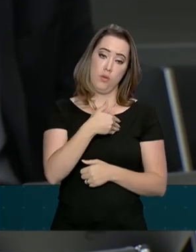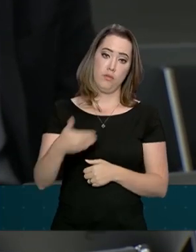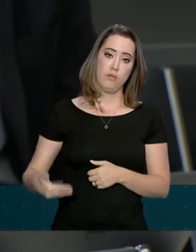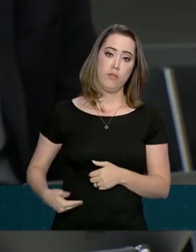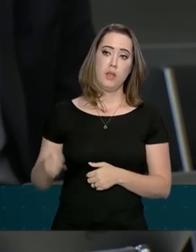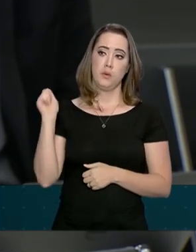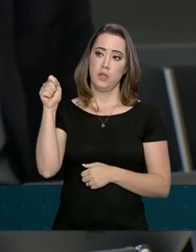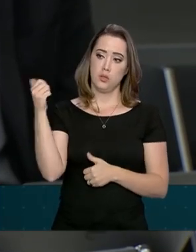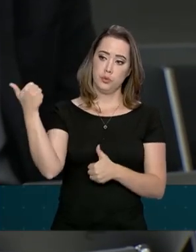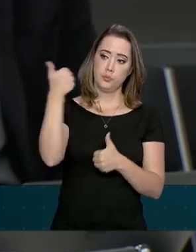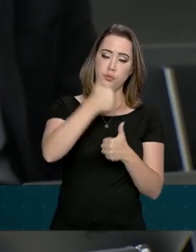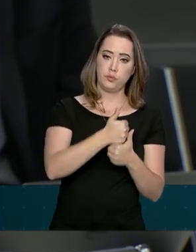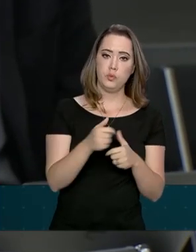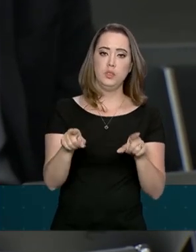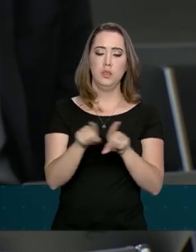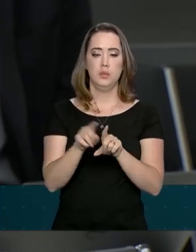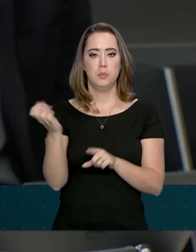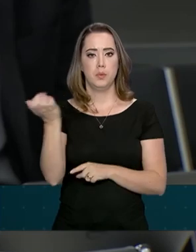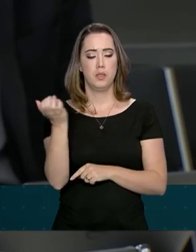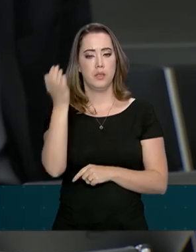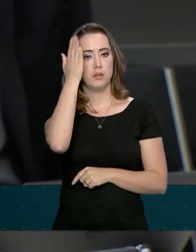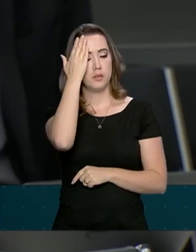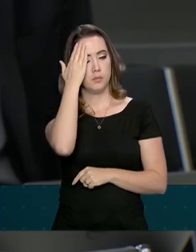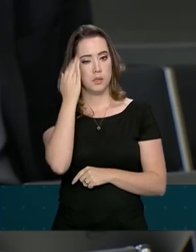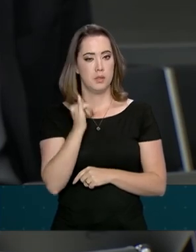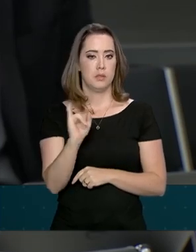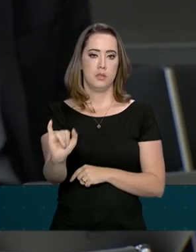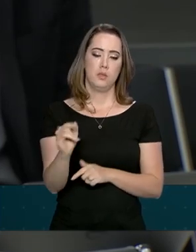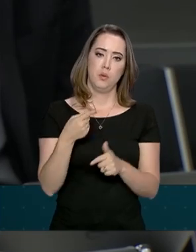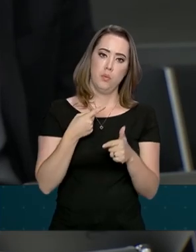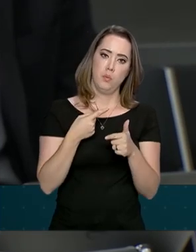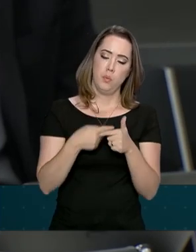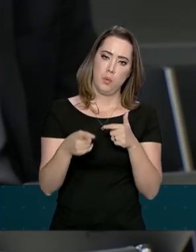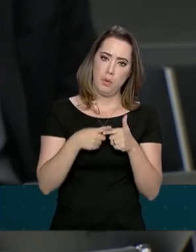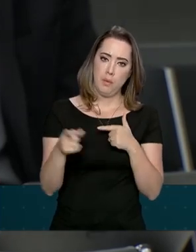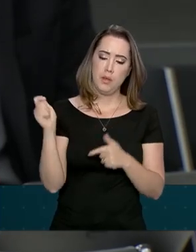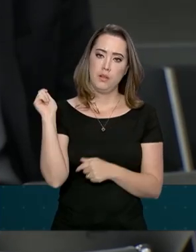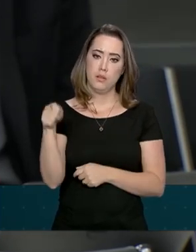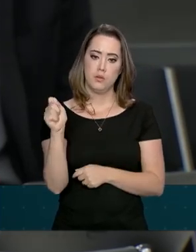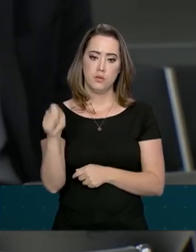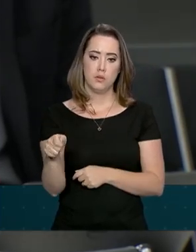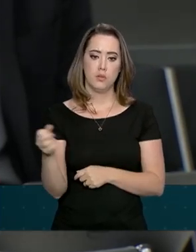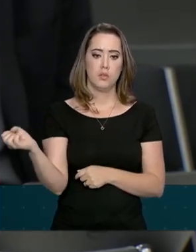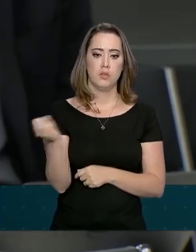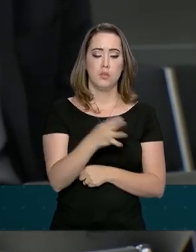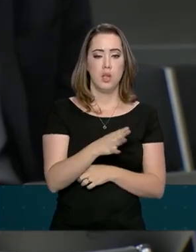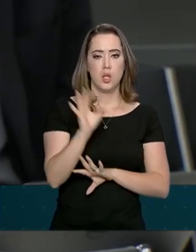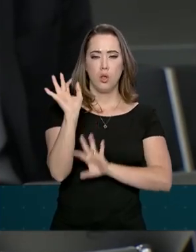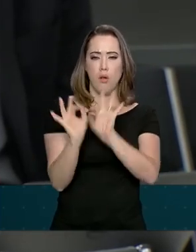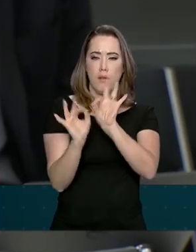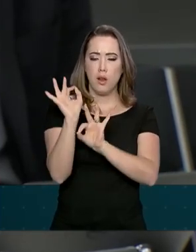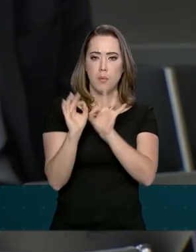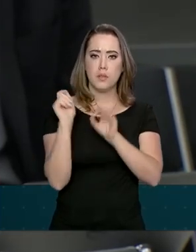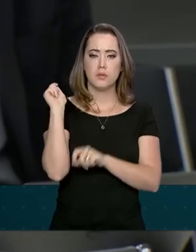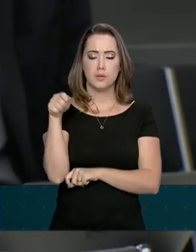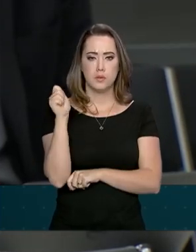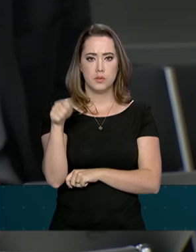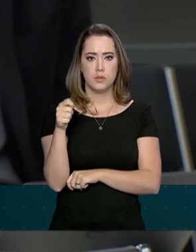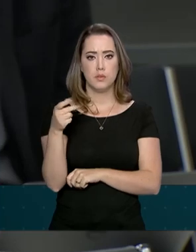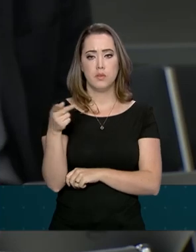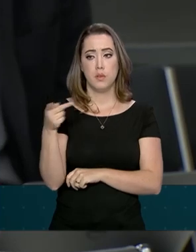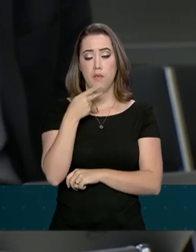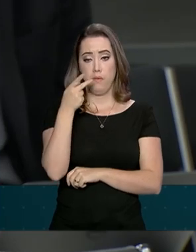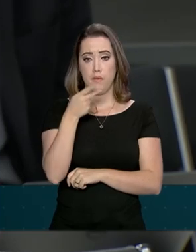também gostaria de saber é se a situação da china a nova configuração da argentina é foi